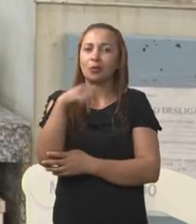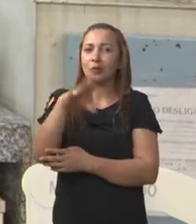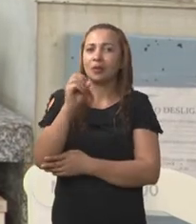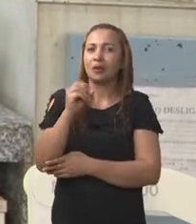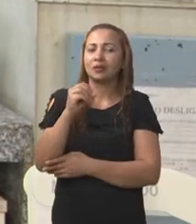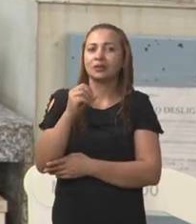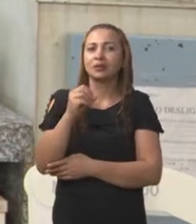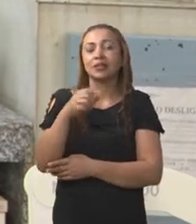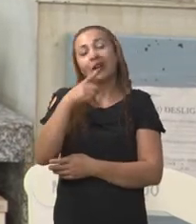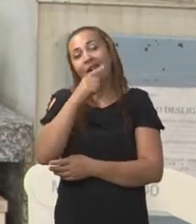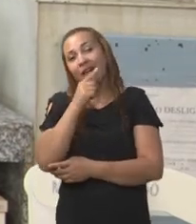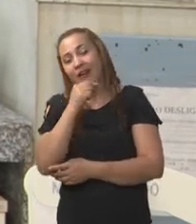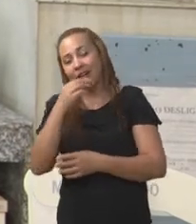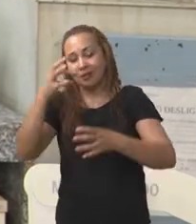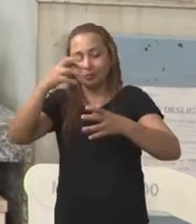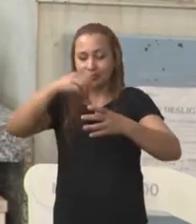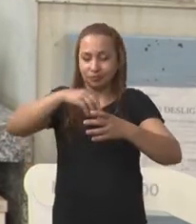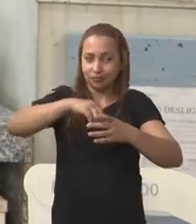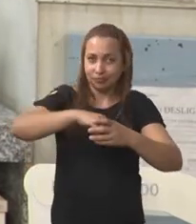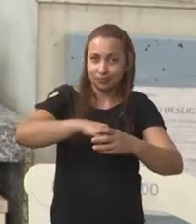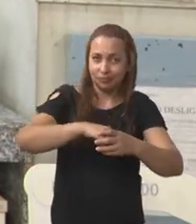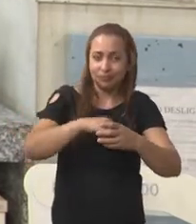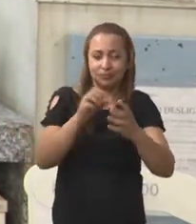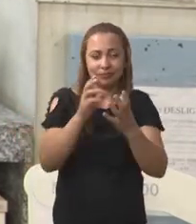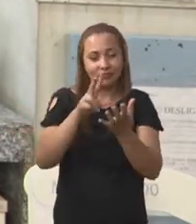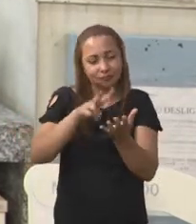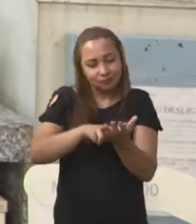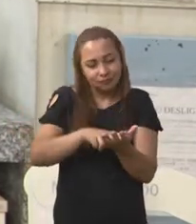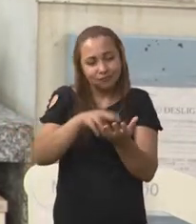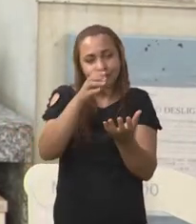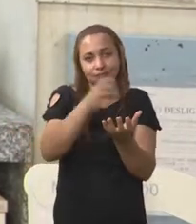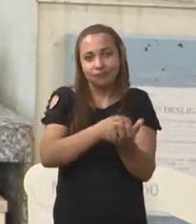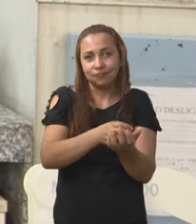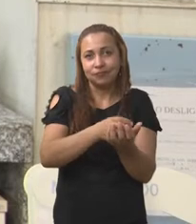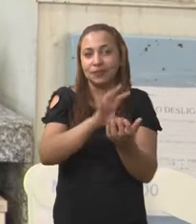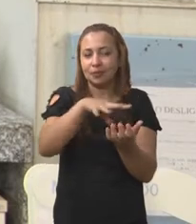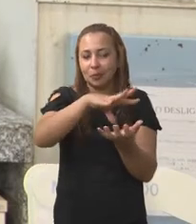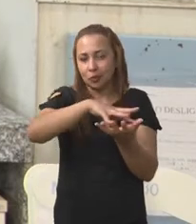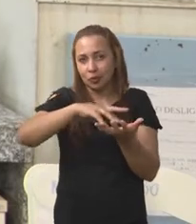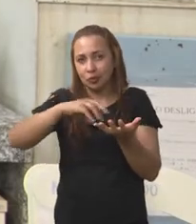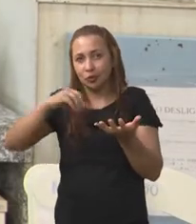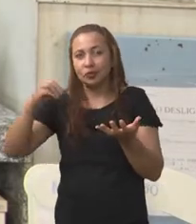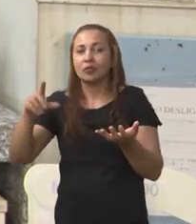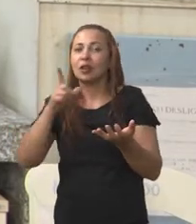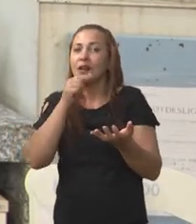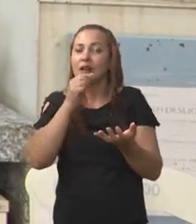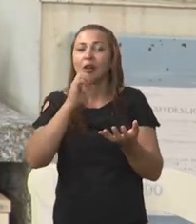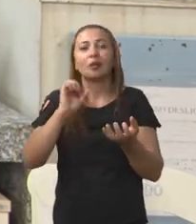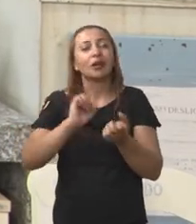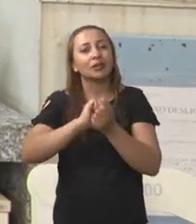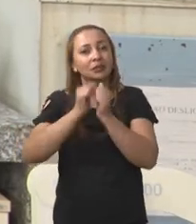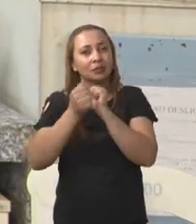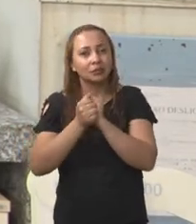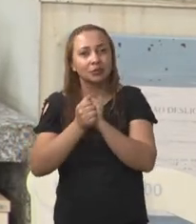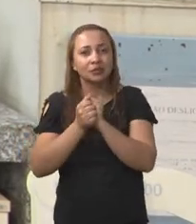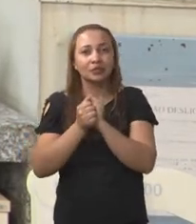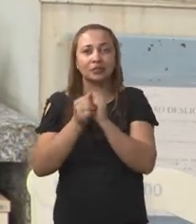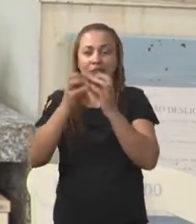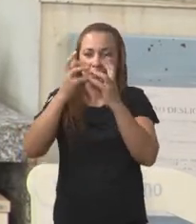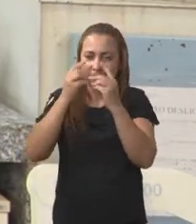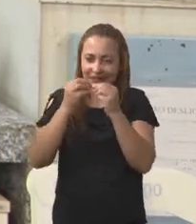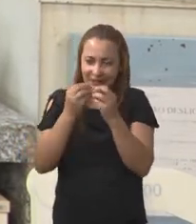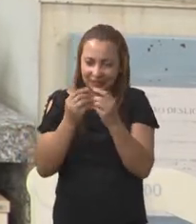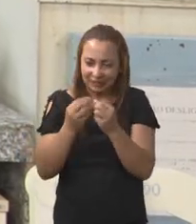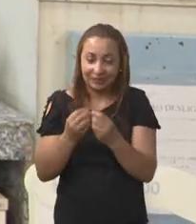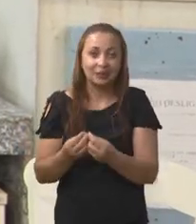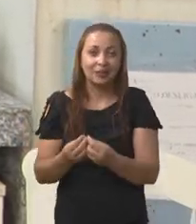gente desidrata e te retira a água porque o cogumelo ele tem alto teor de umidade e associado a esse daí a gente tritura